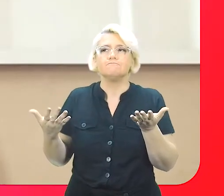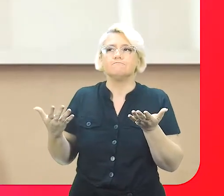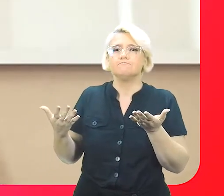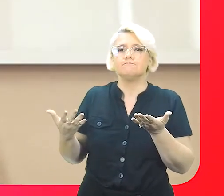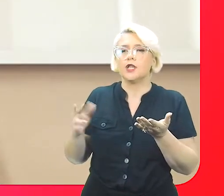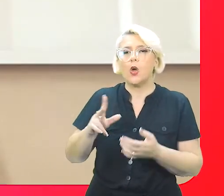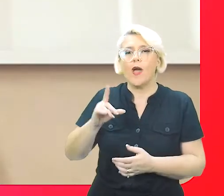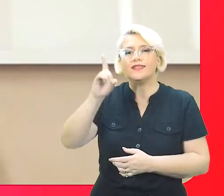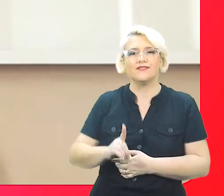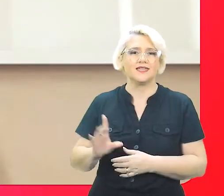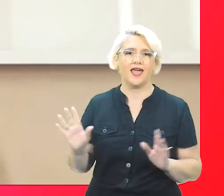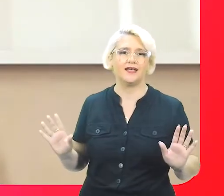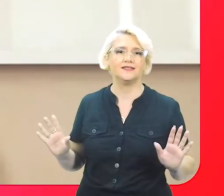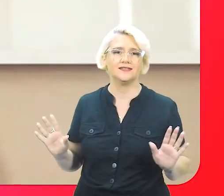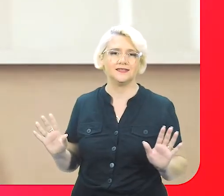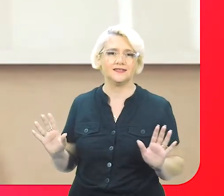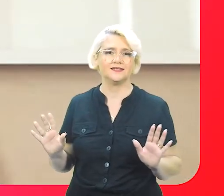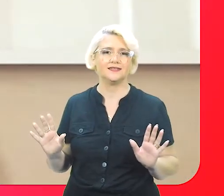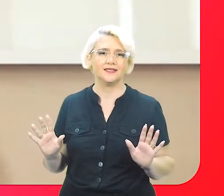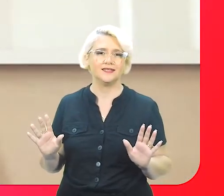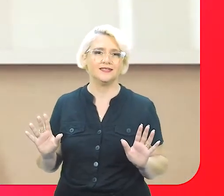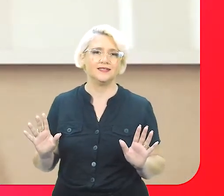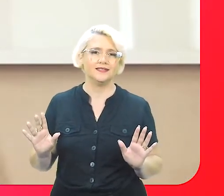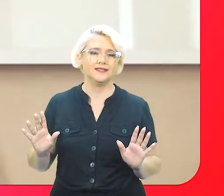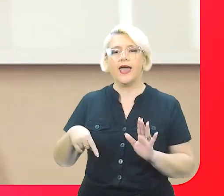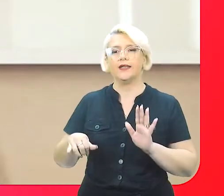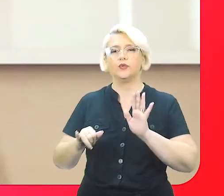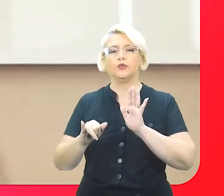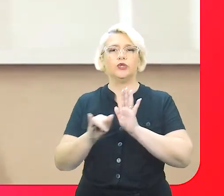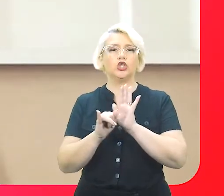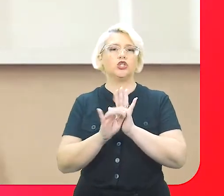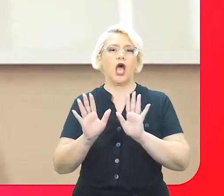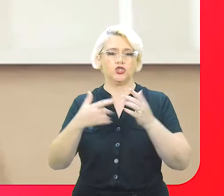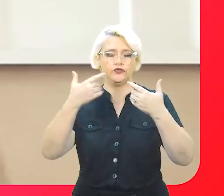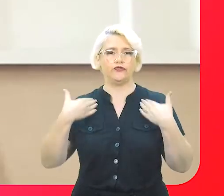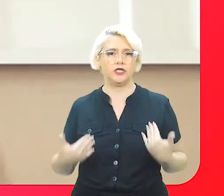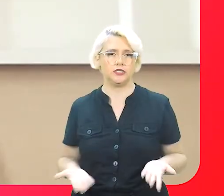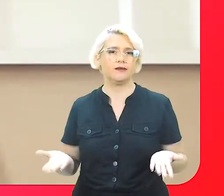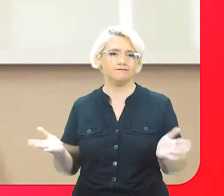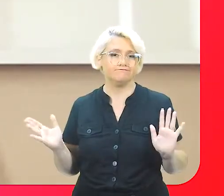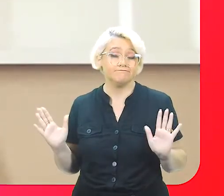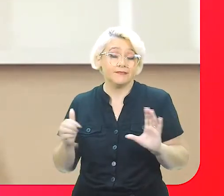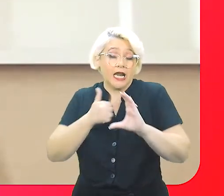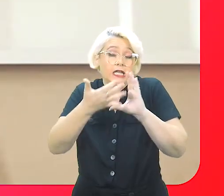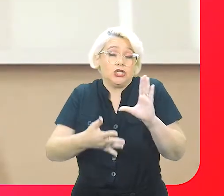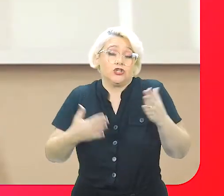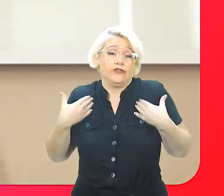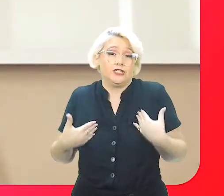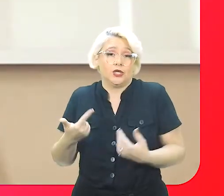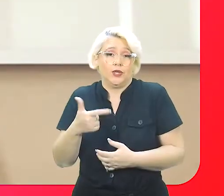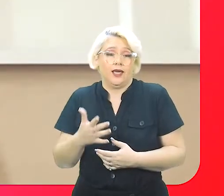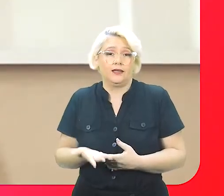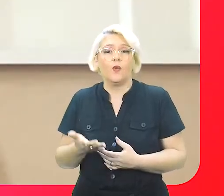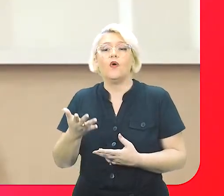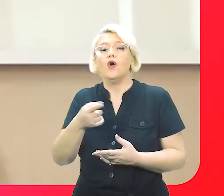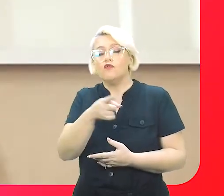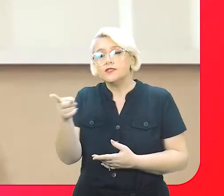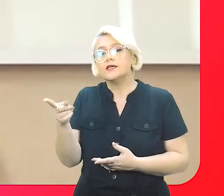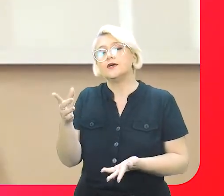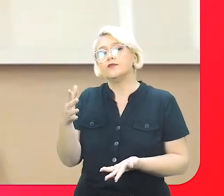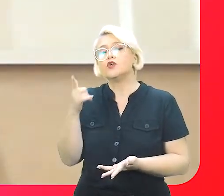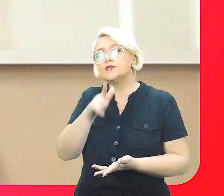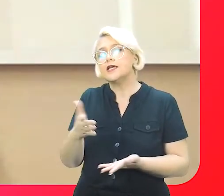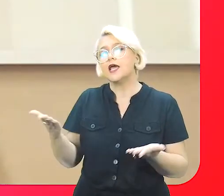uma deficiência, ou algo que tem a ver com um atributo físico. No entanto, esse atributo, assim como você consegue